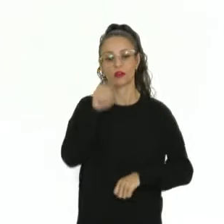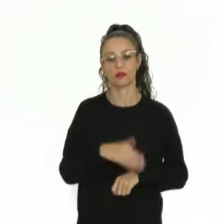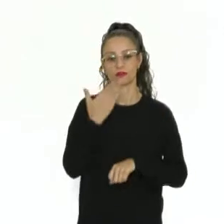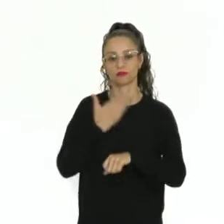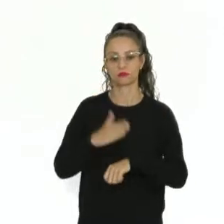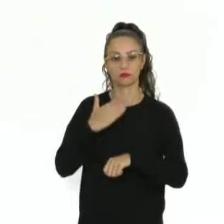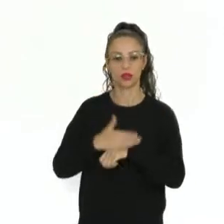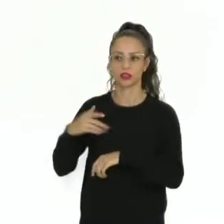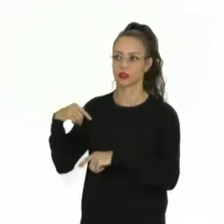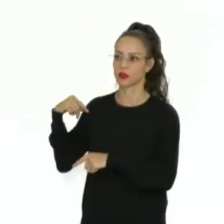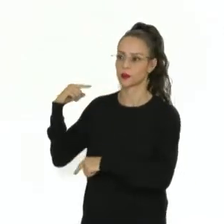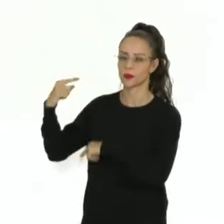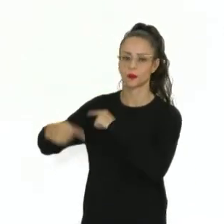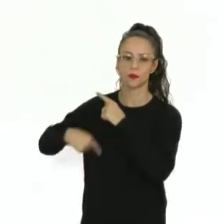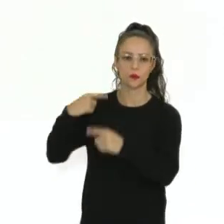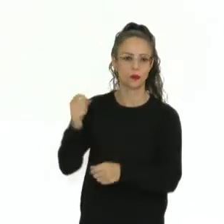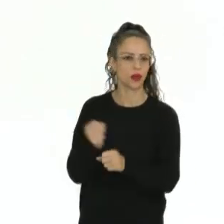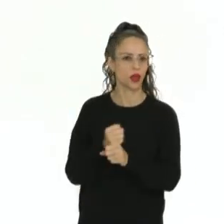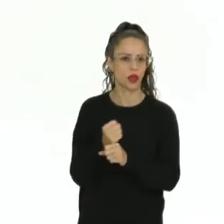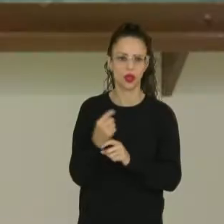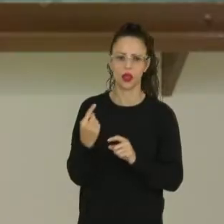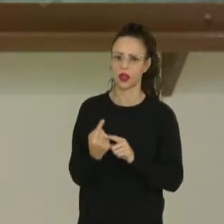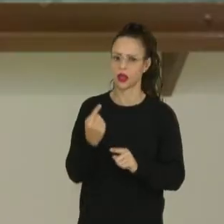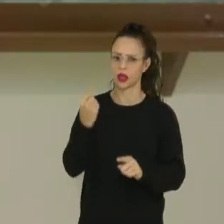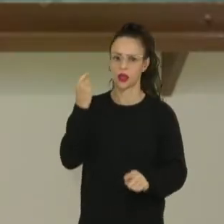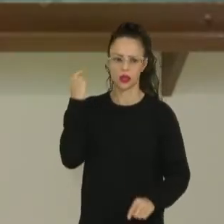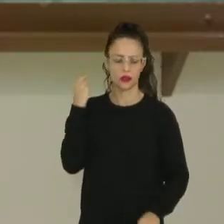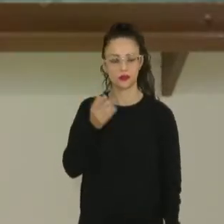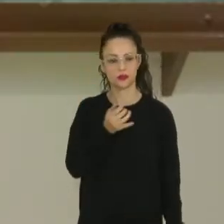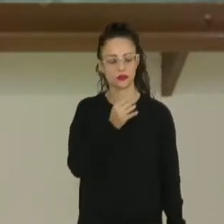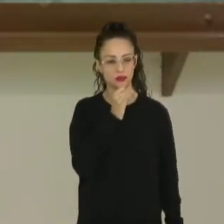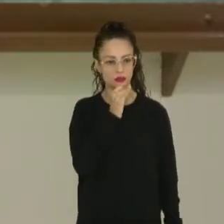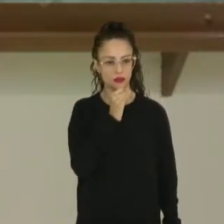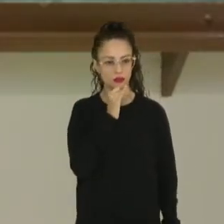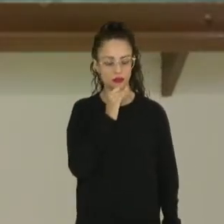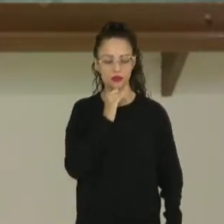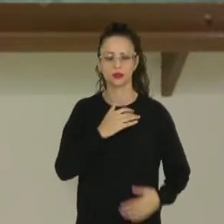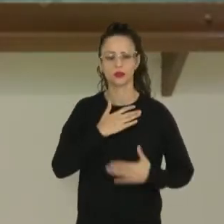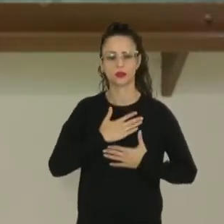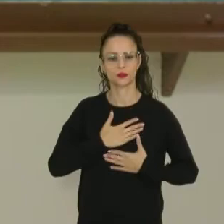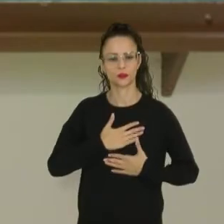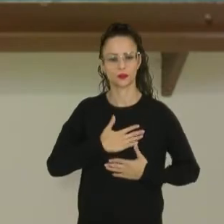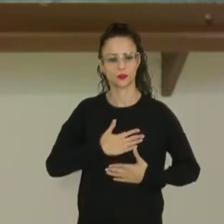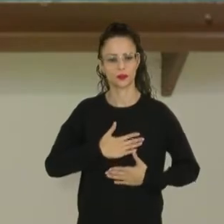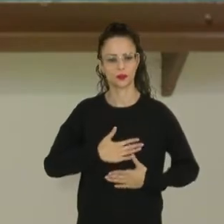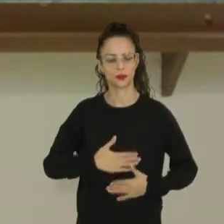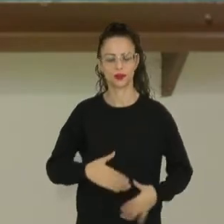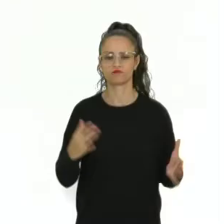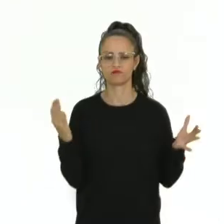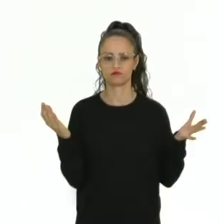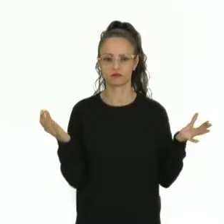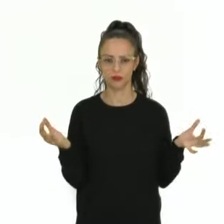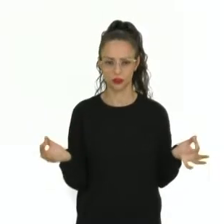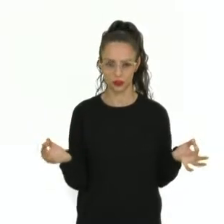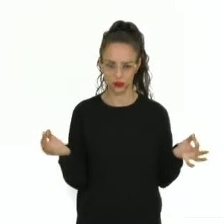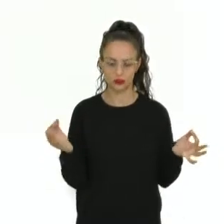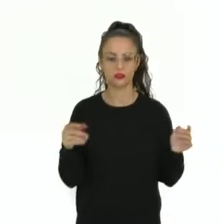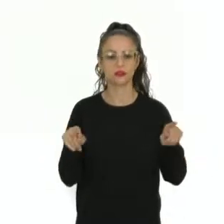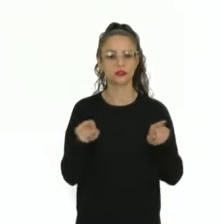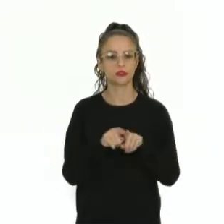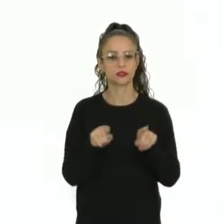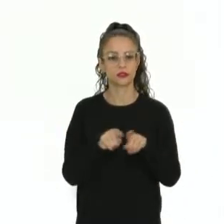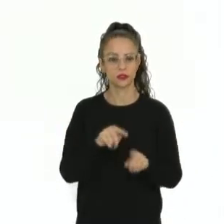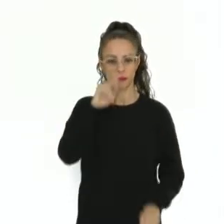práticas milenares. Então, nós temos como exemplo o relaxamento, a meditação,